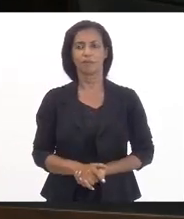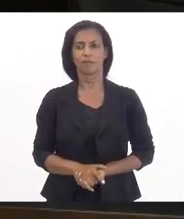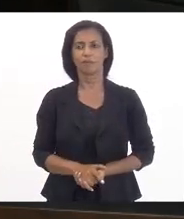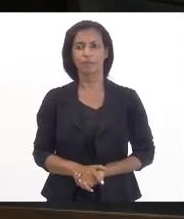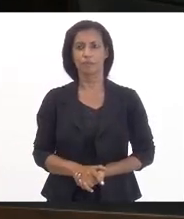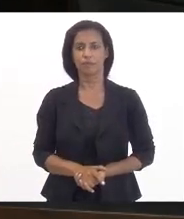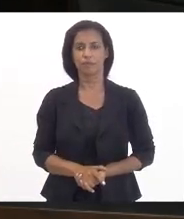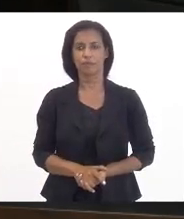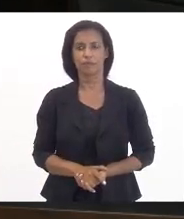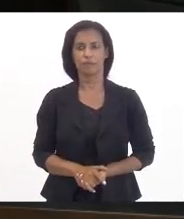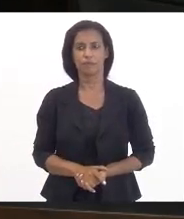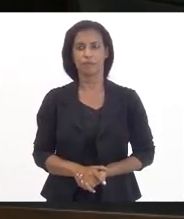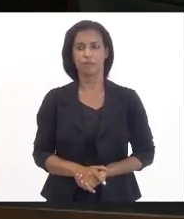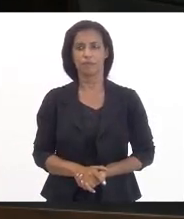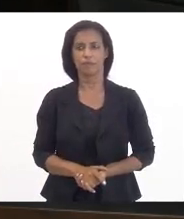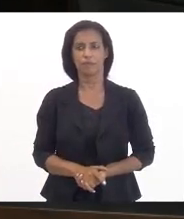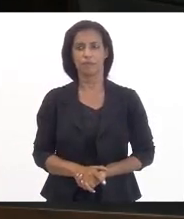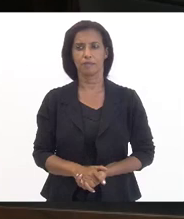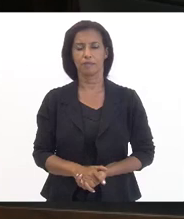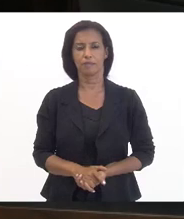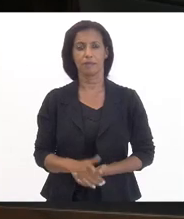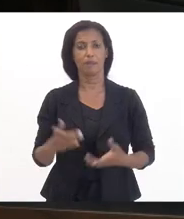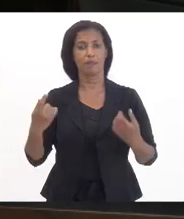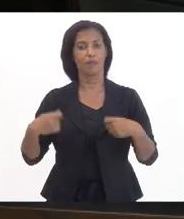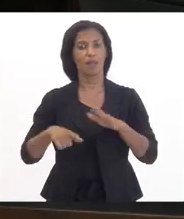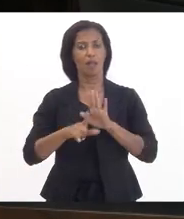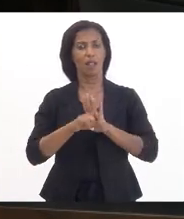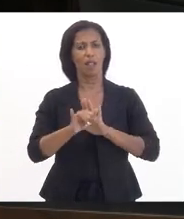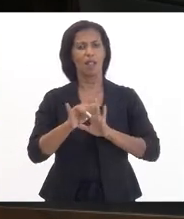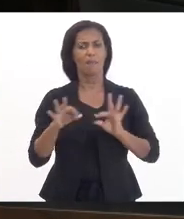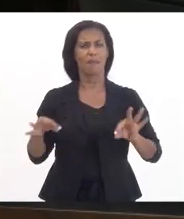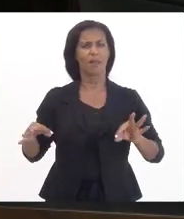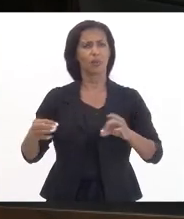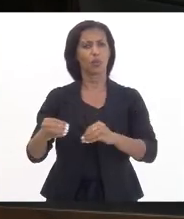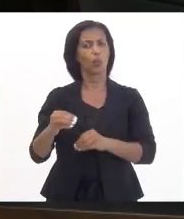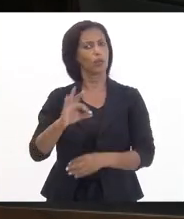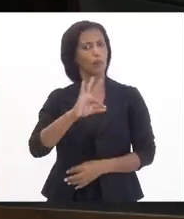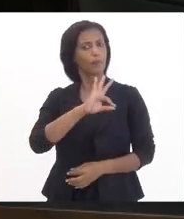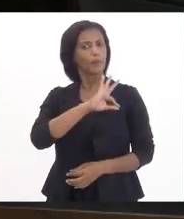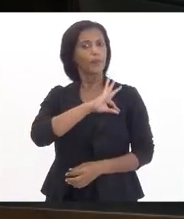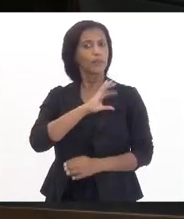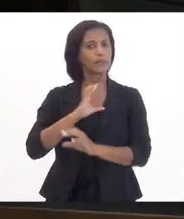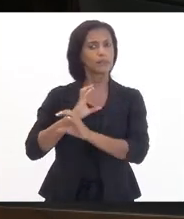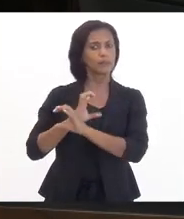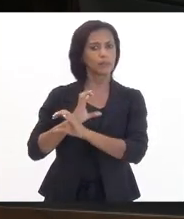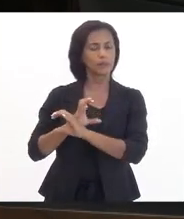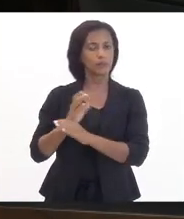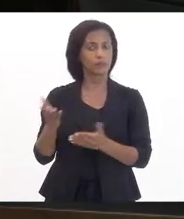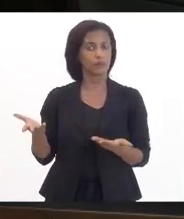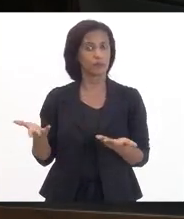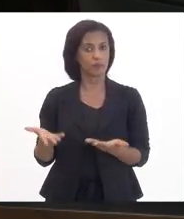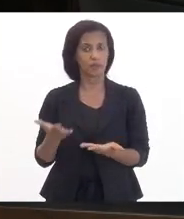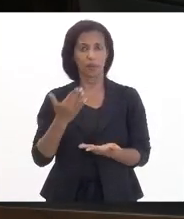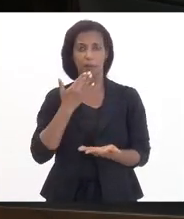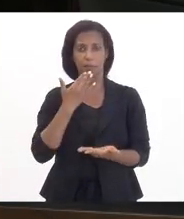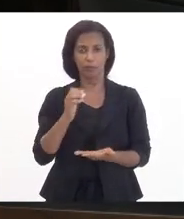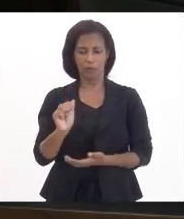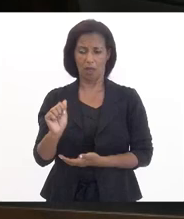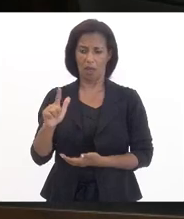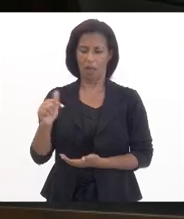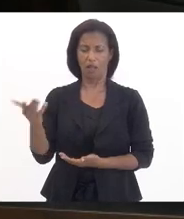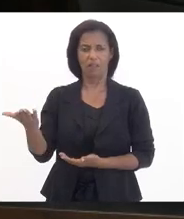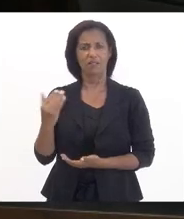o texto. Que tinha que ser uma lei para toda a Polícia Civil. Então, eu pedi, Alain,